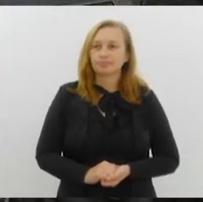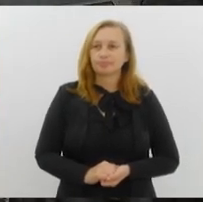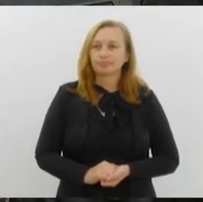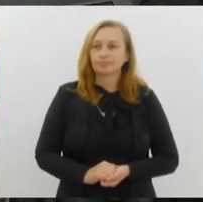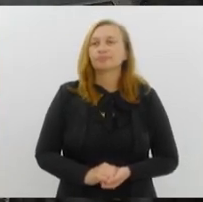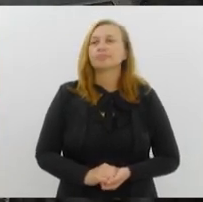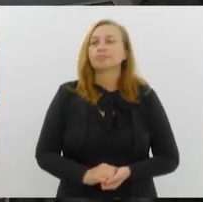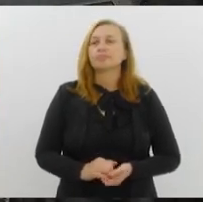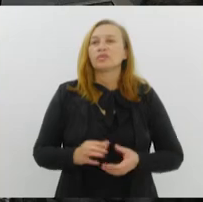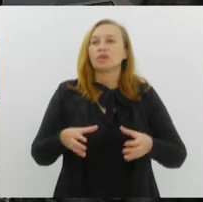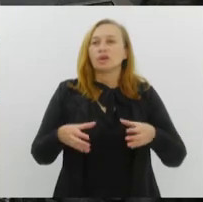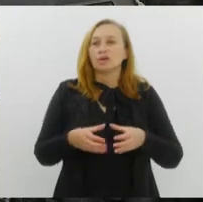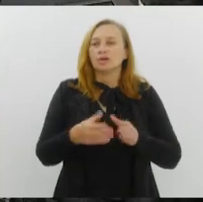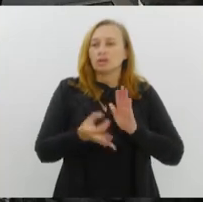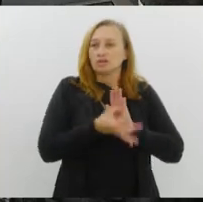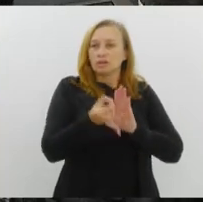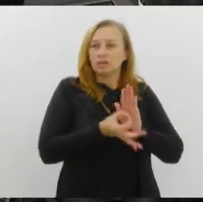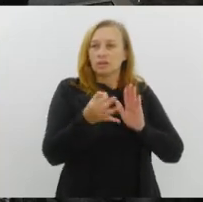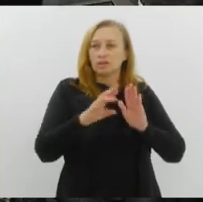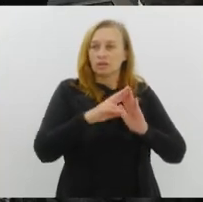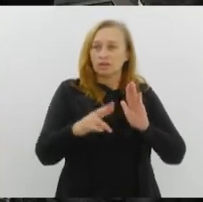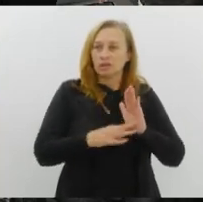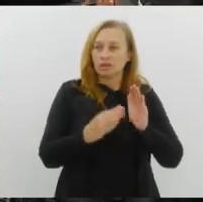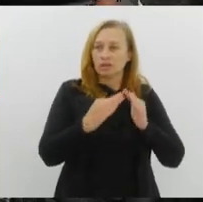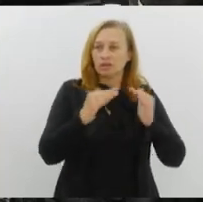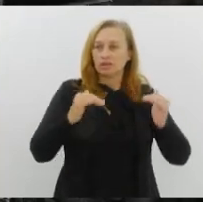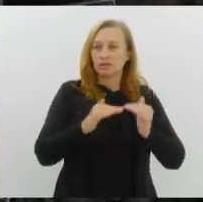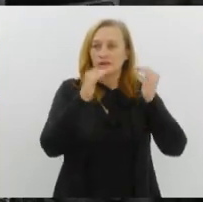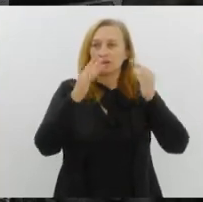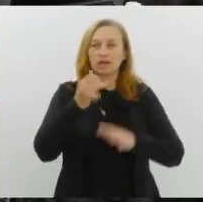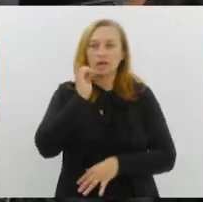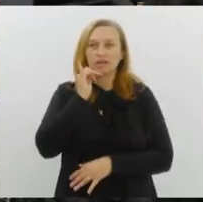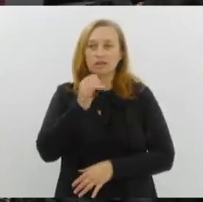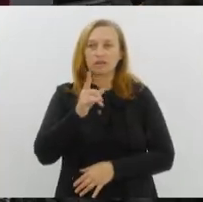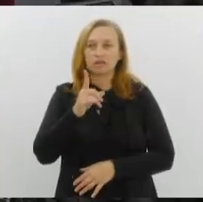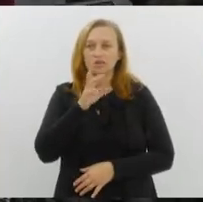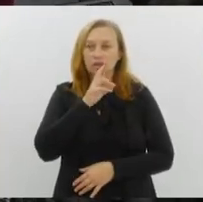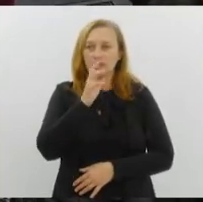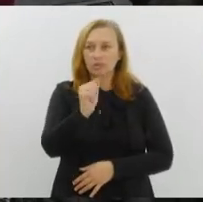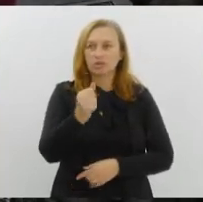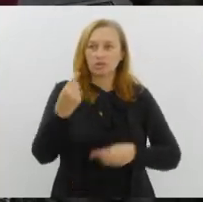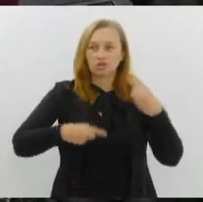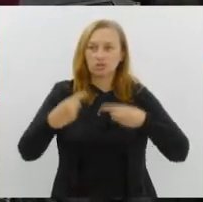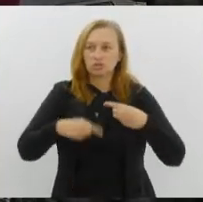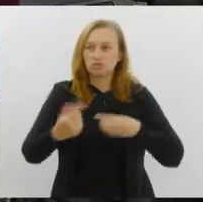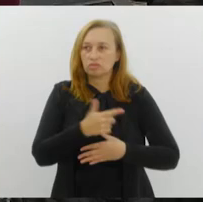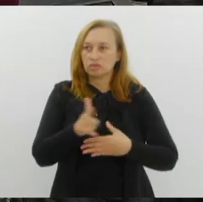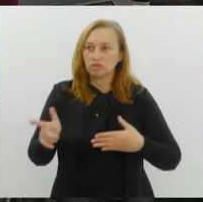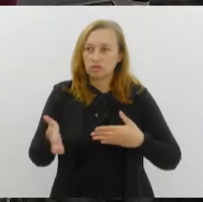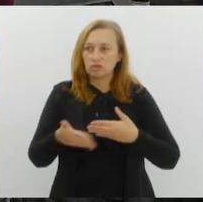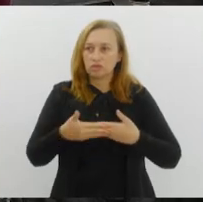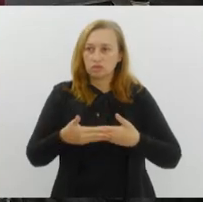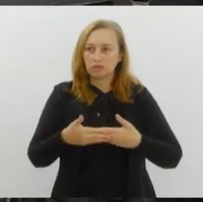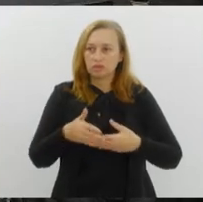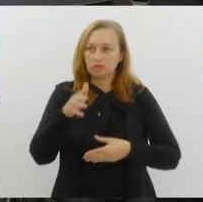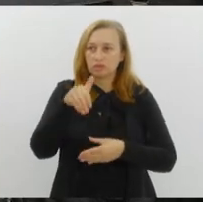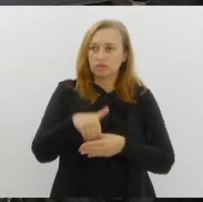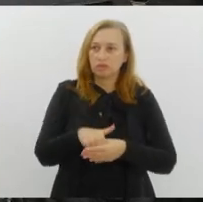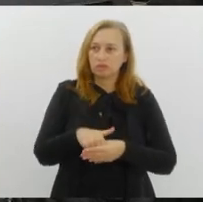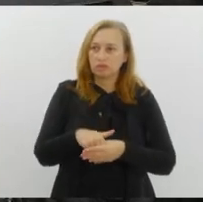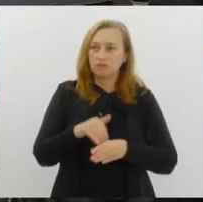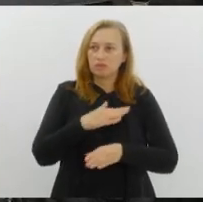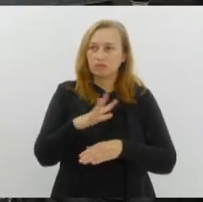Pareceres da comissão de normas internas e proposições externas, favorável. Relator, deputado Rodrigo Amorim. Em discussão, não havendo quem queira discutir, encerrada a